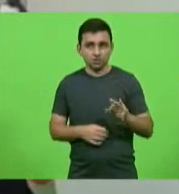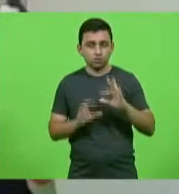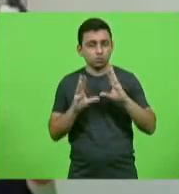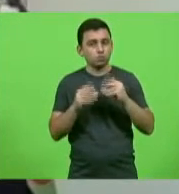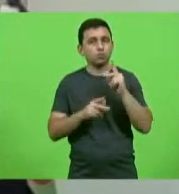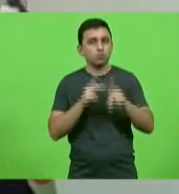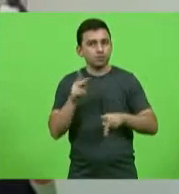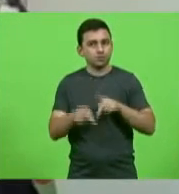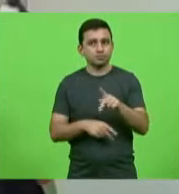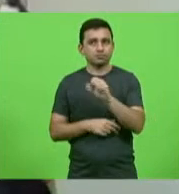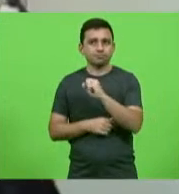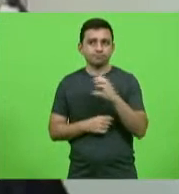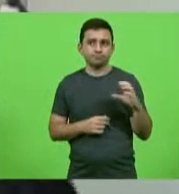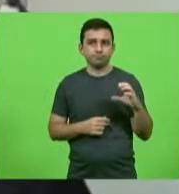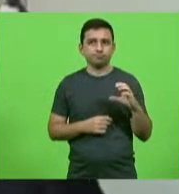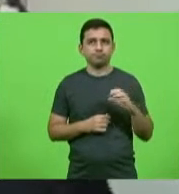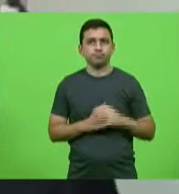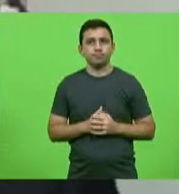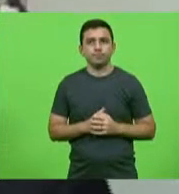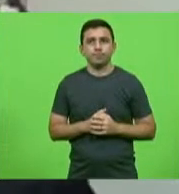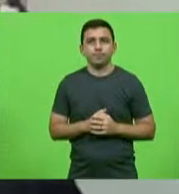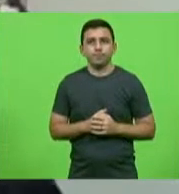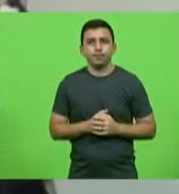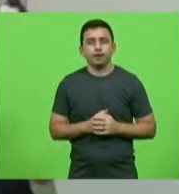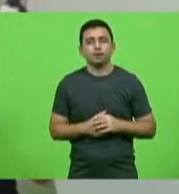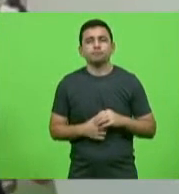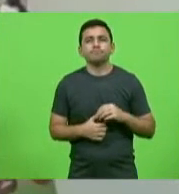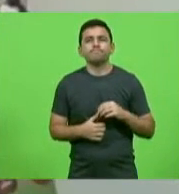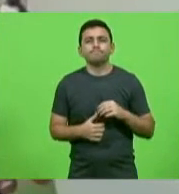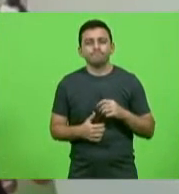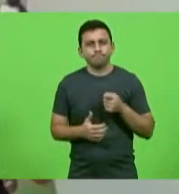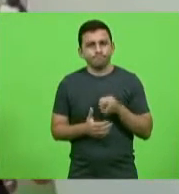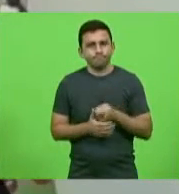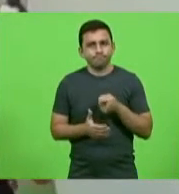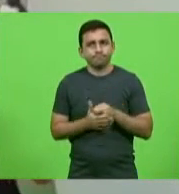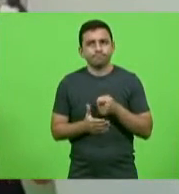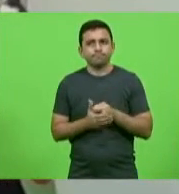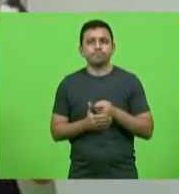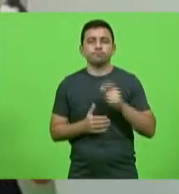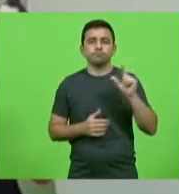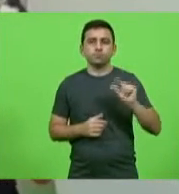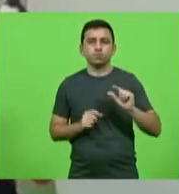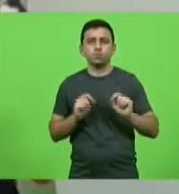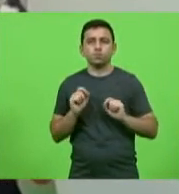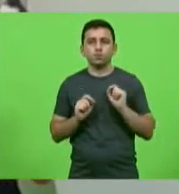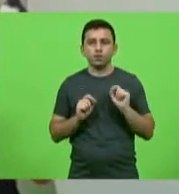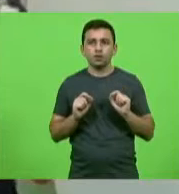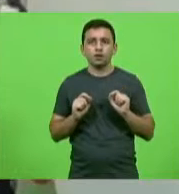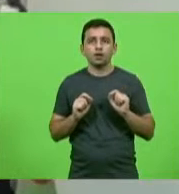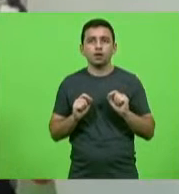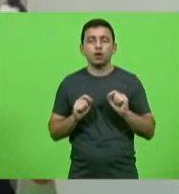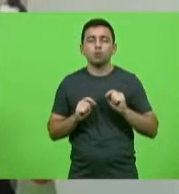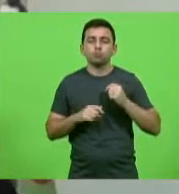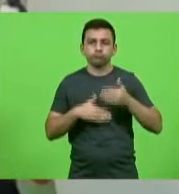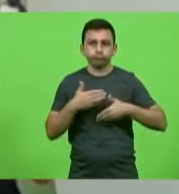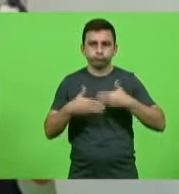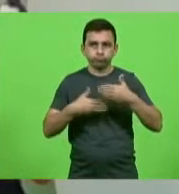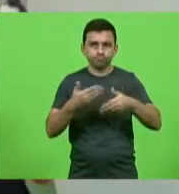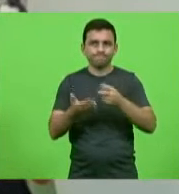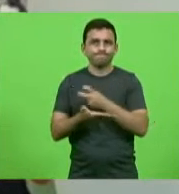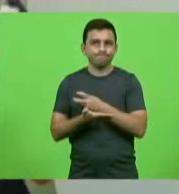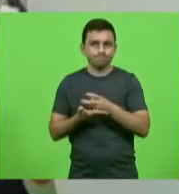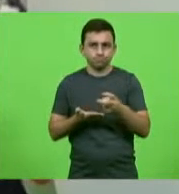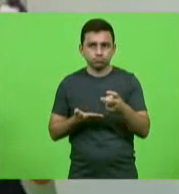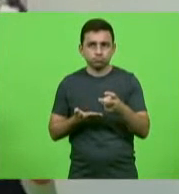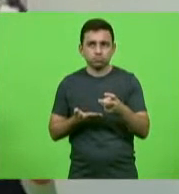votos dos catarinenses, exigindo, no mínimo, que um processo de impeachment traga